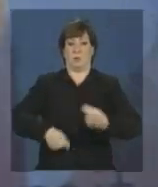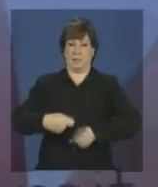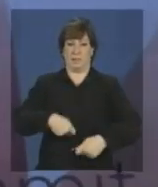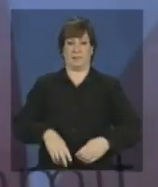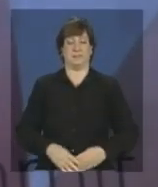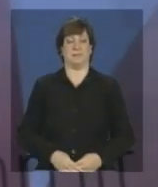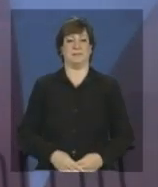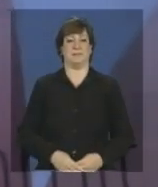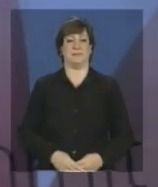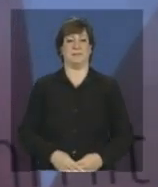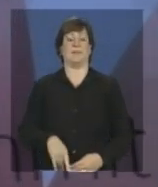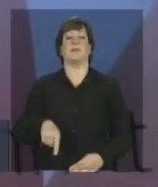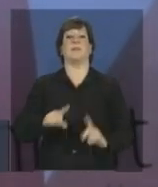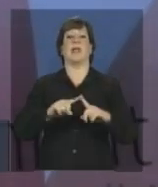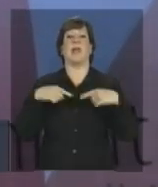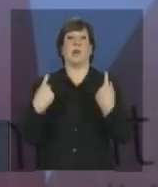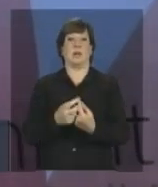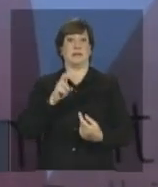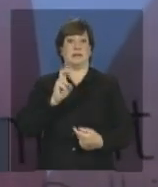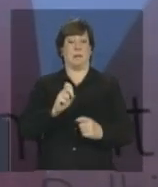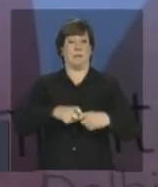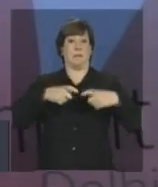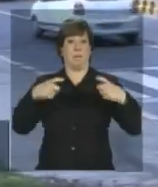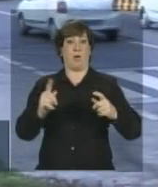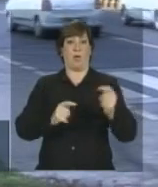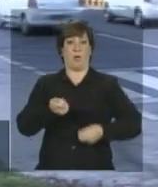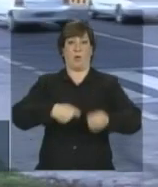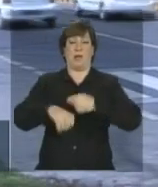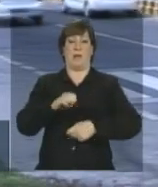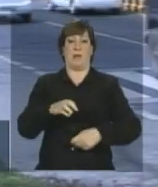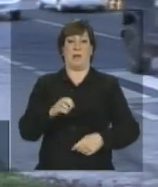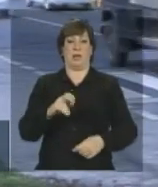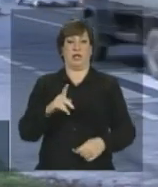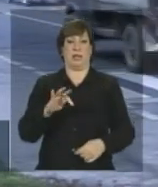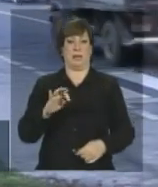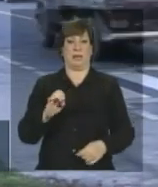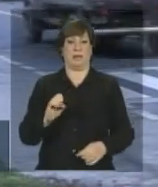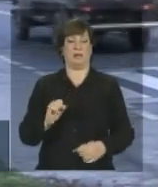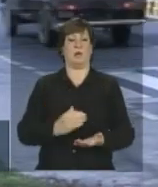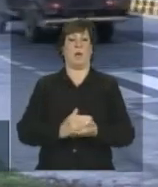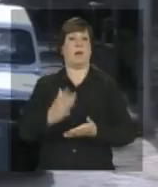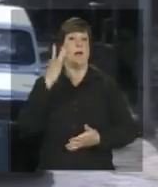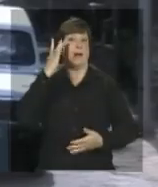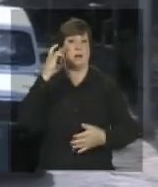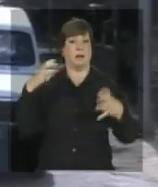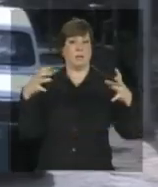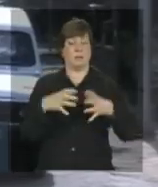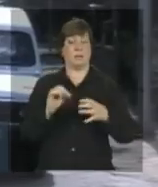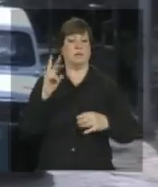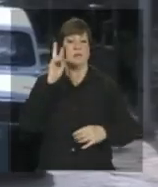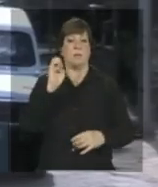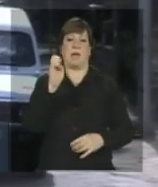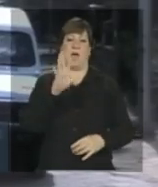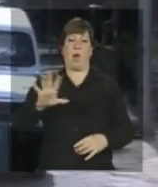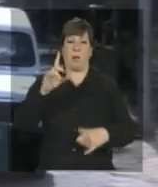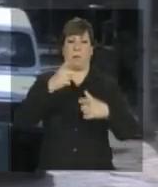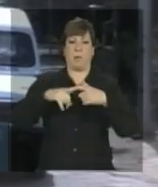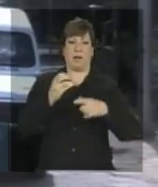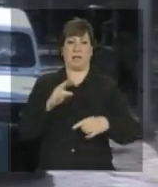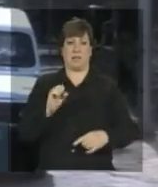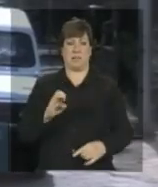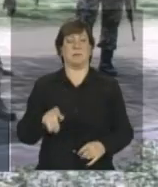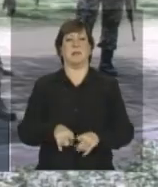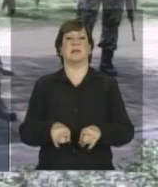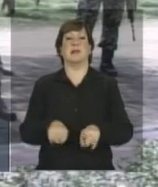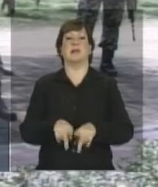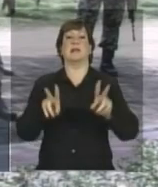economia a reunião das cinco maiores economias emergentes começa amanhã centrada de novo na crise europeia mas assuntos pais segurança